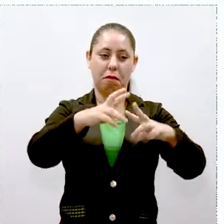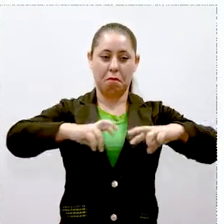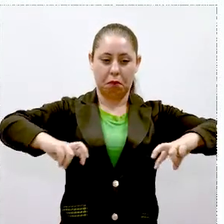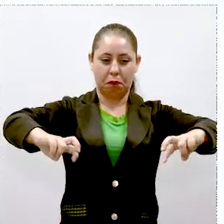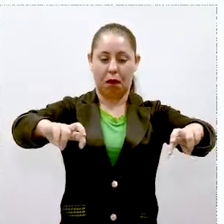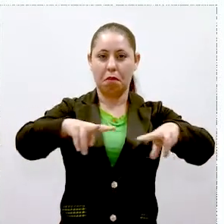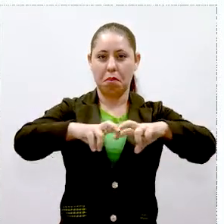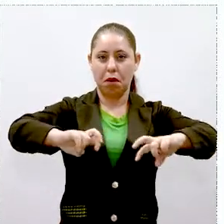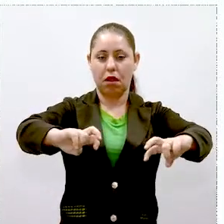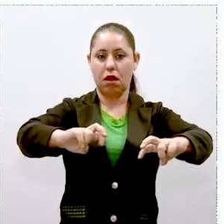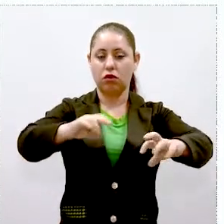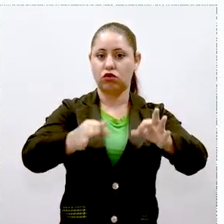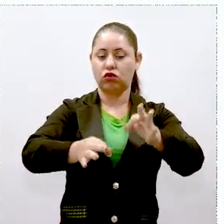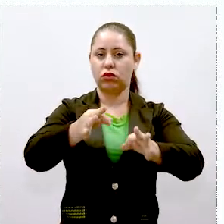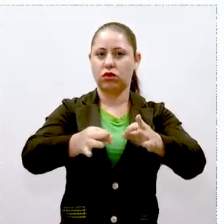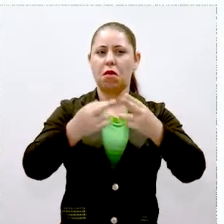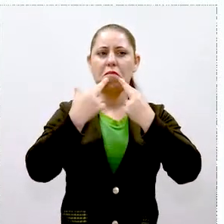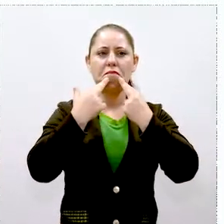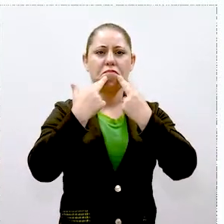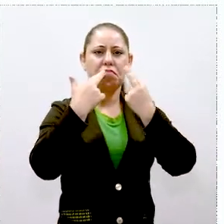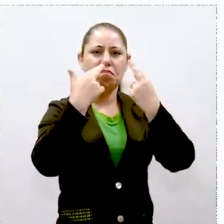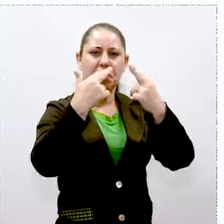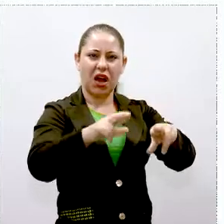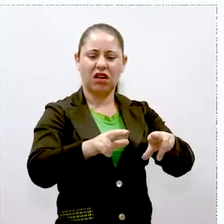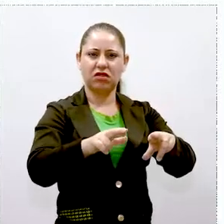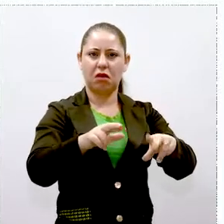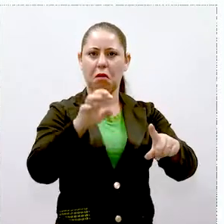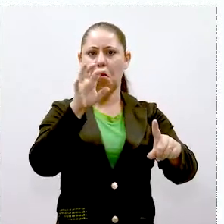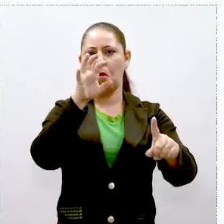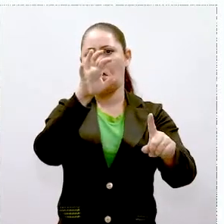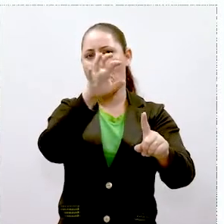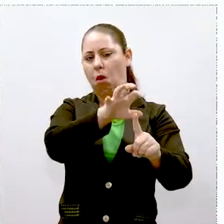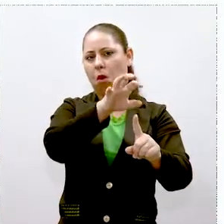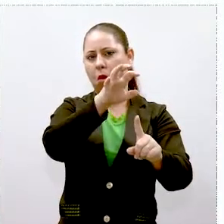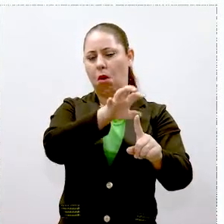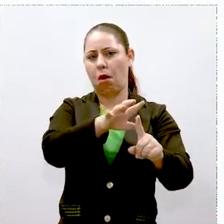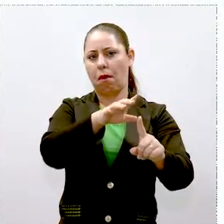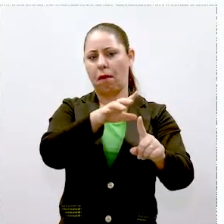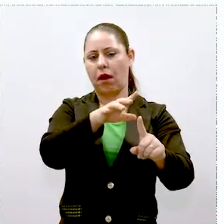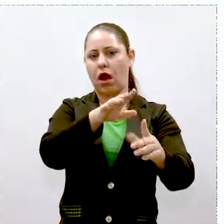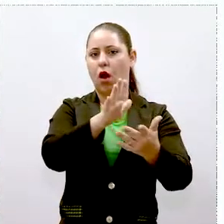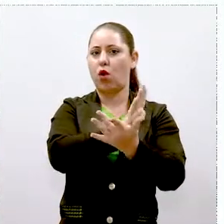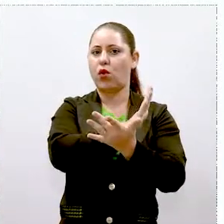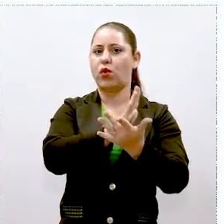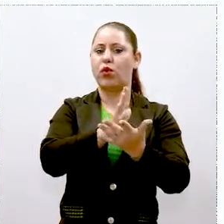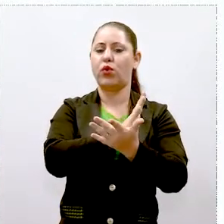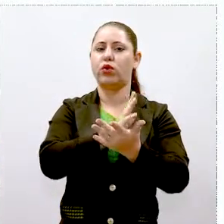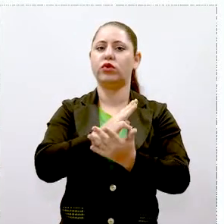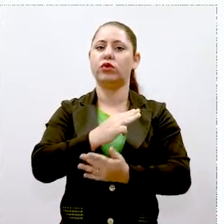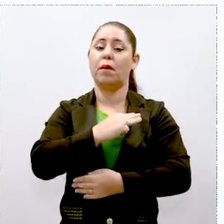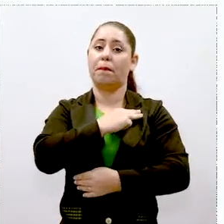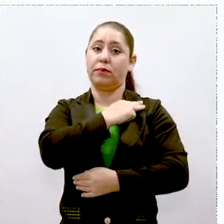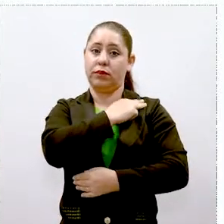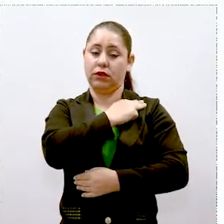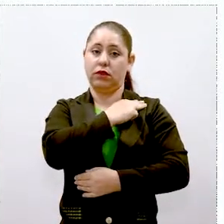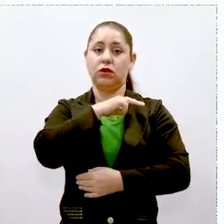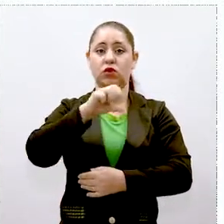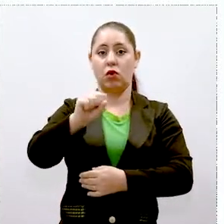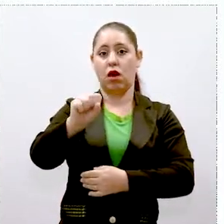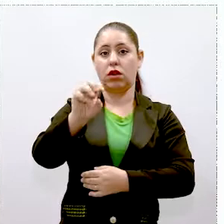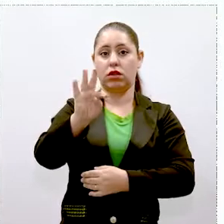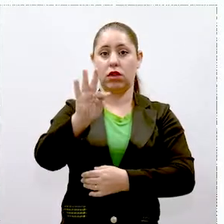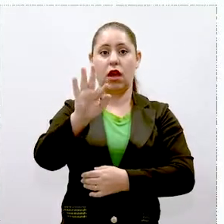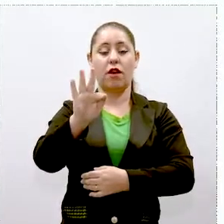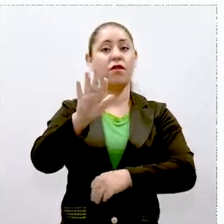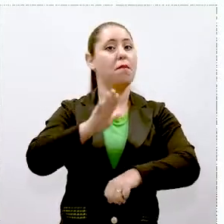fez ofensas, injúrias, calúnias contra alguns dos ministros do Supremo. E o que